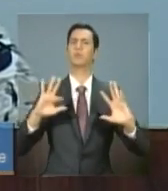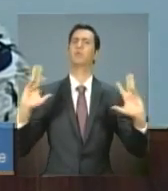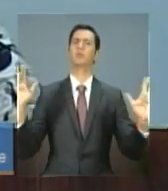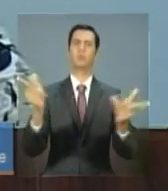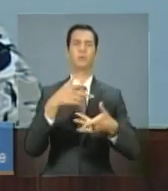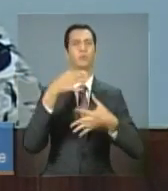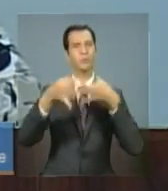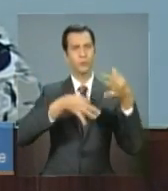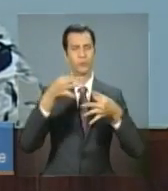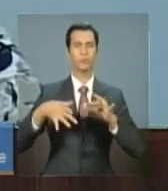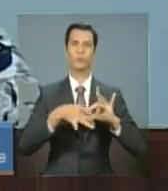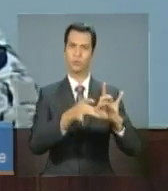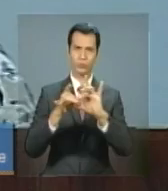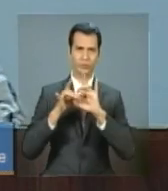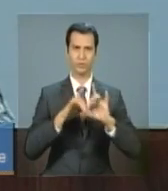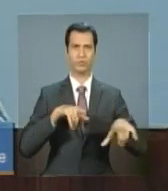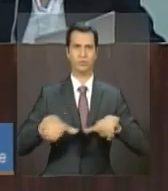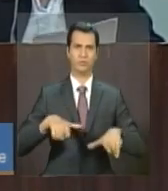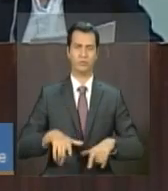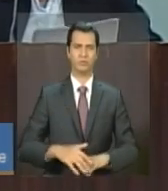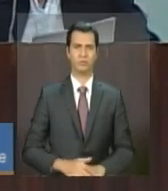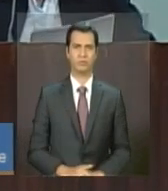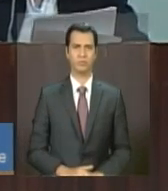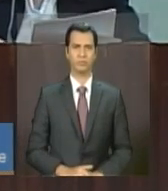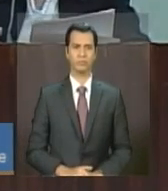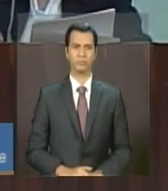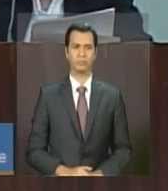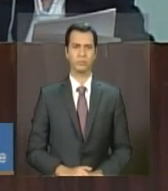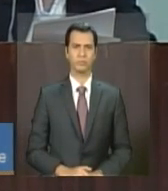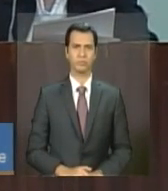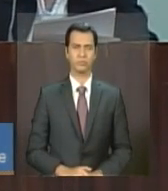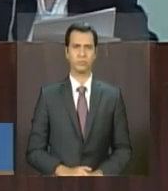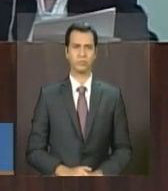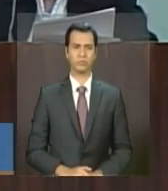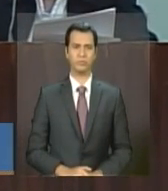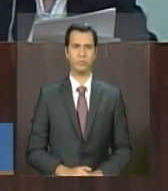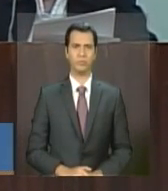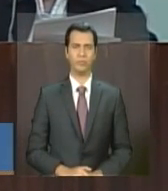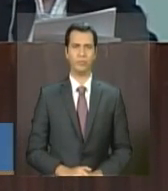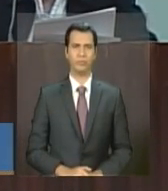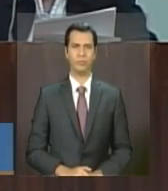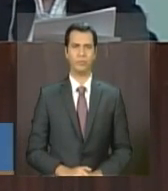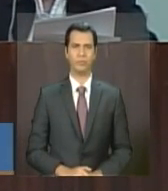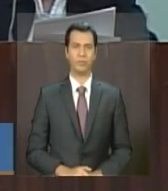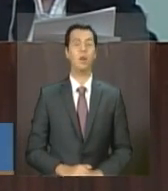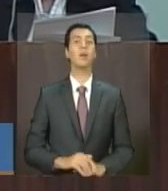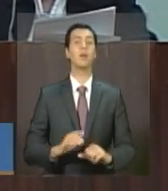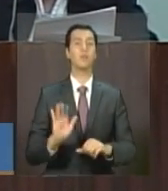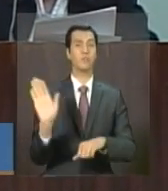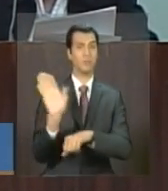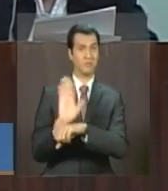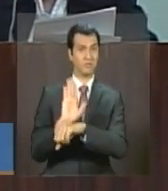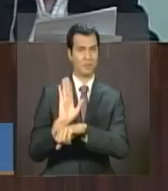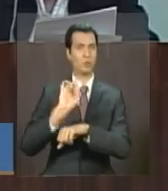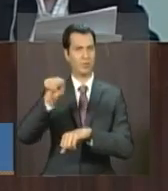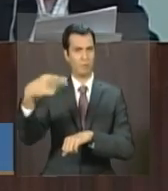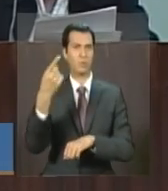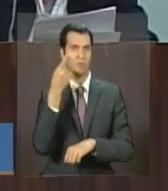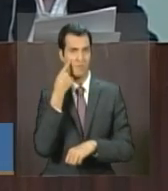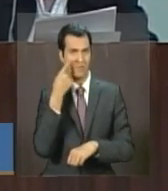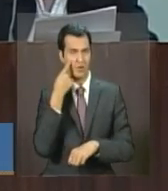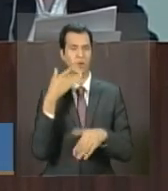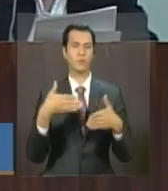nós, gestores públicos. Bom, ministra, o vídeo nós vamos assistir um pouco mais tarde. Eu peço, então, à senhora que